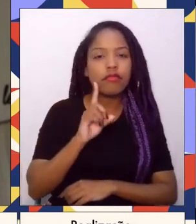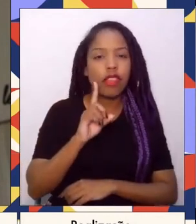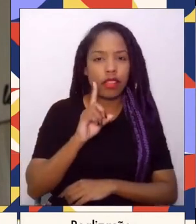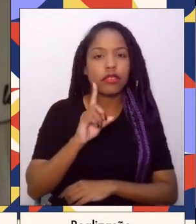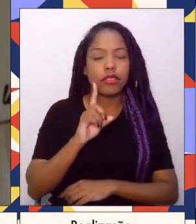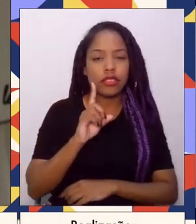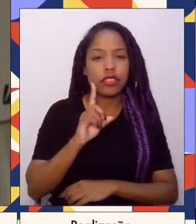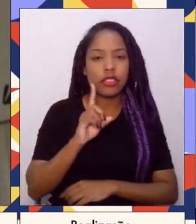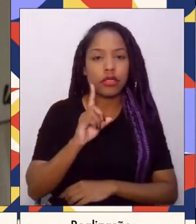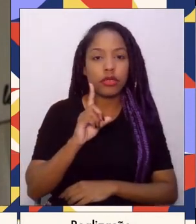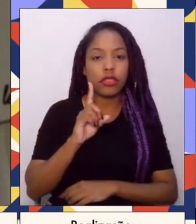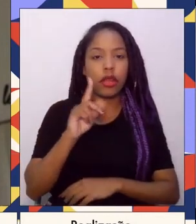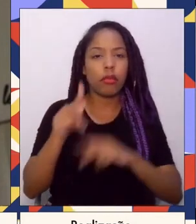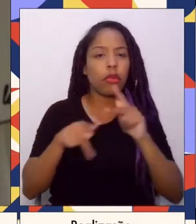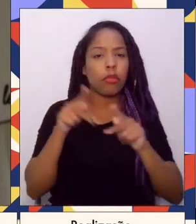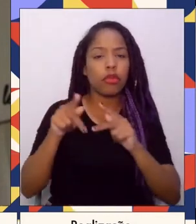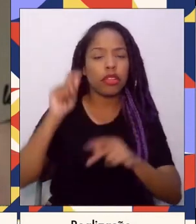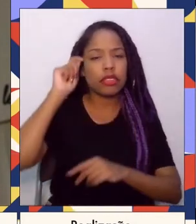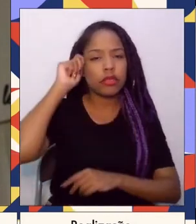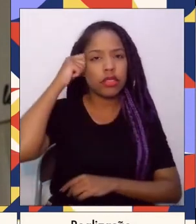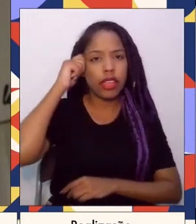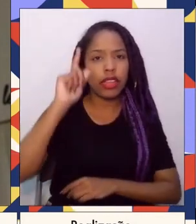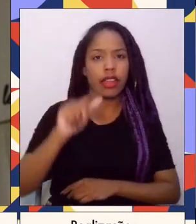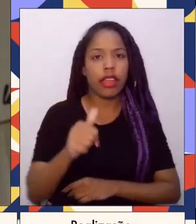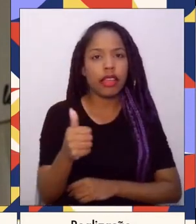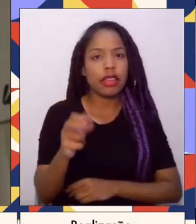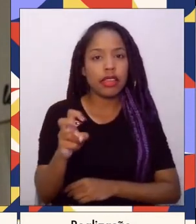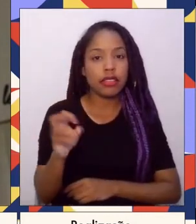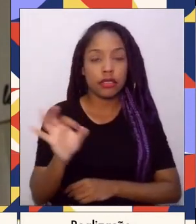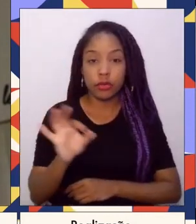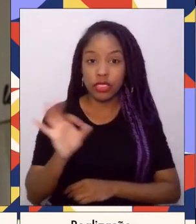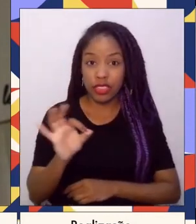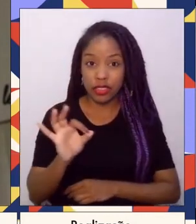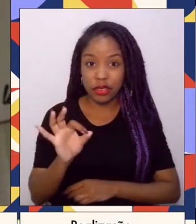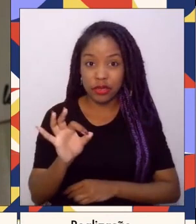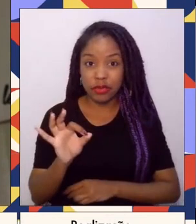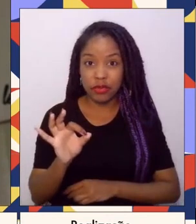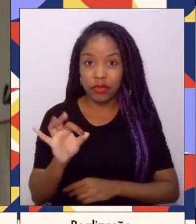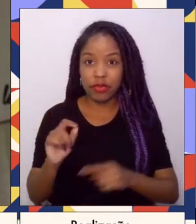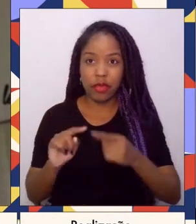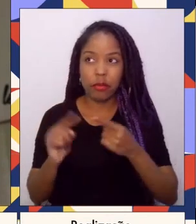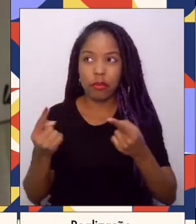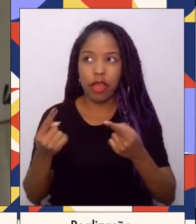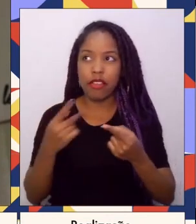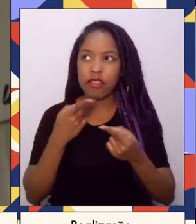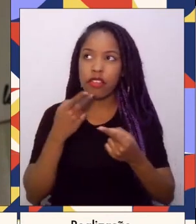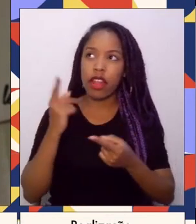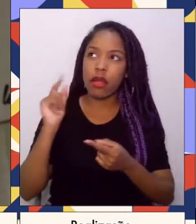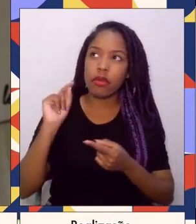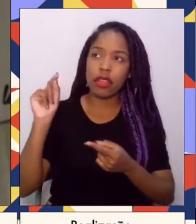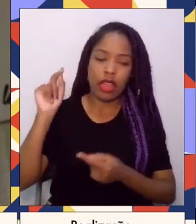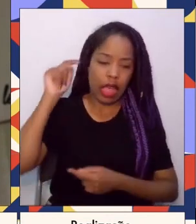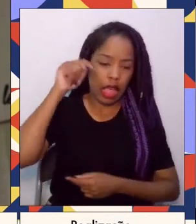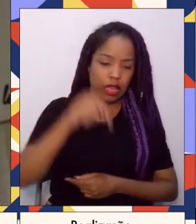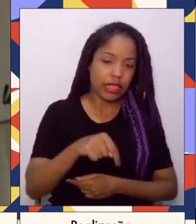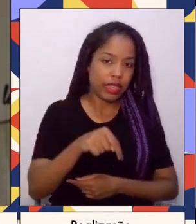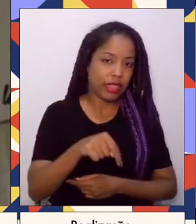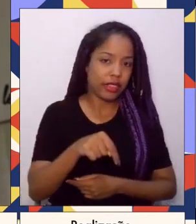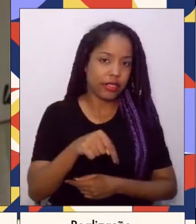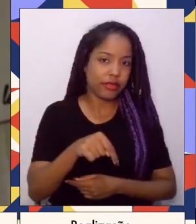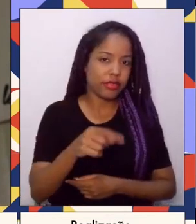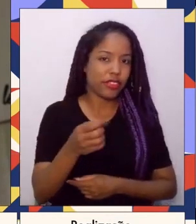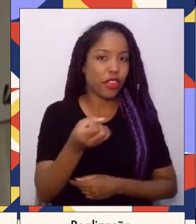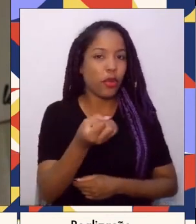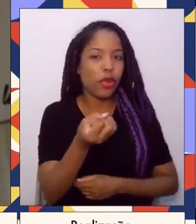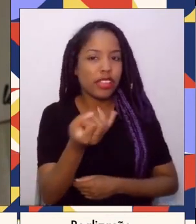passa de 15% da população e que já não caberia aqui se a gente fosse falar em quantitativa né pela propo